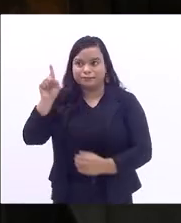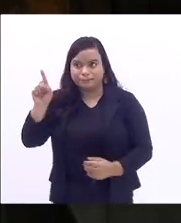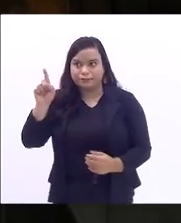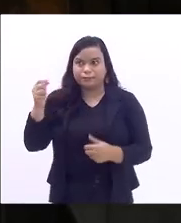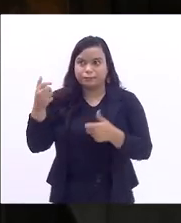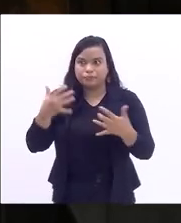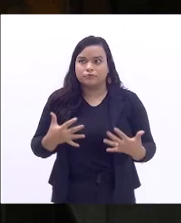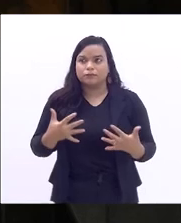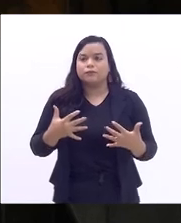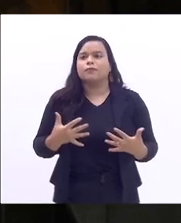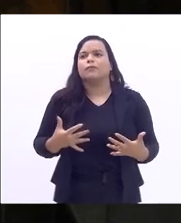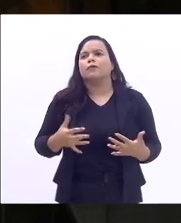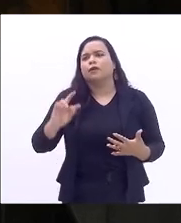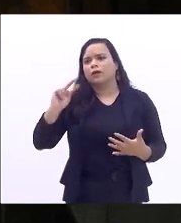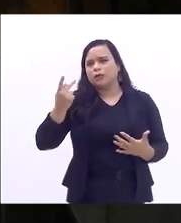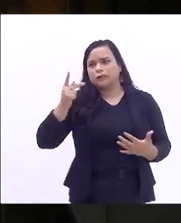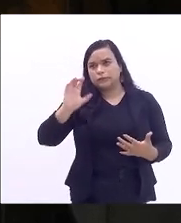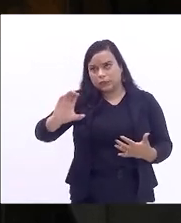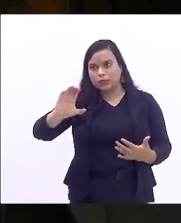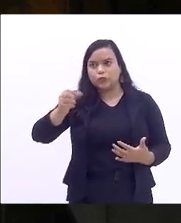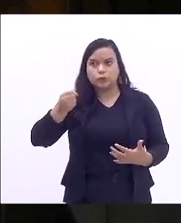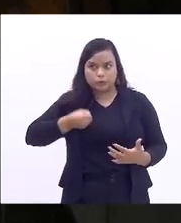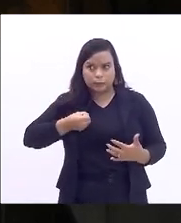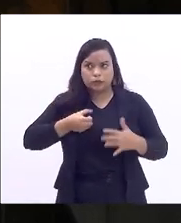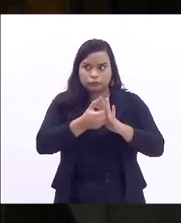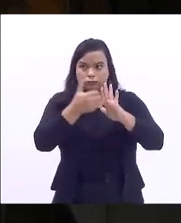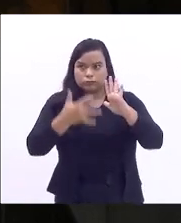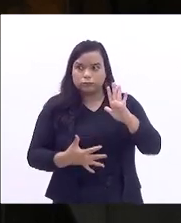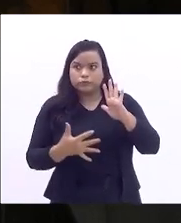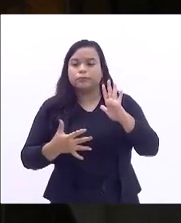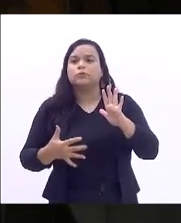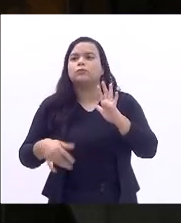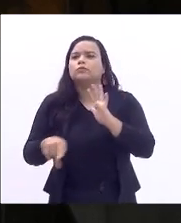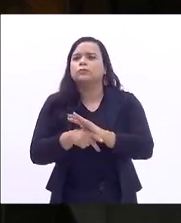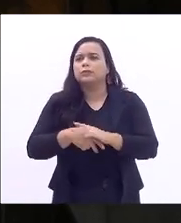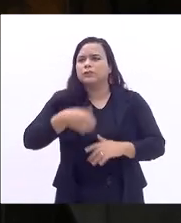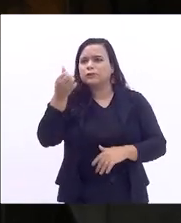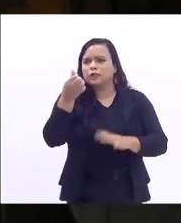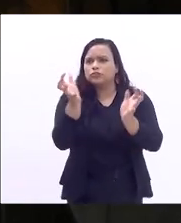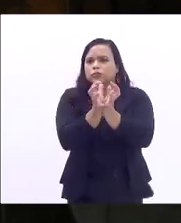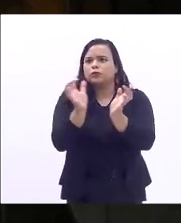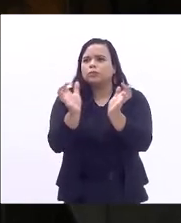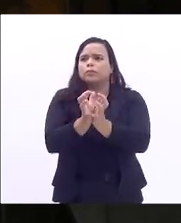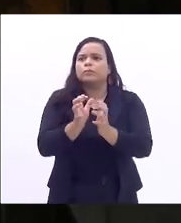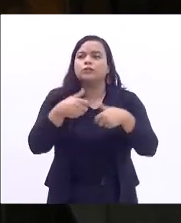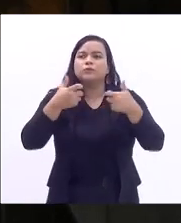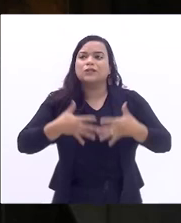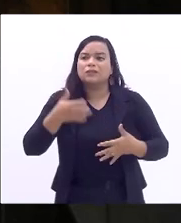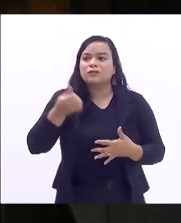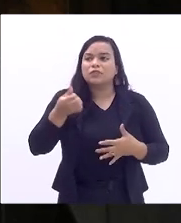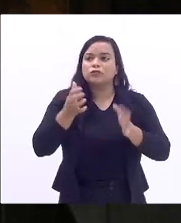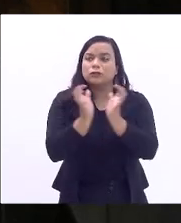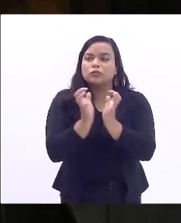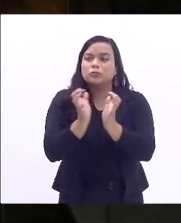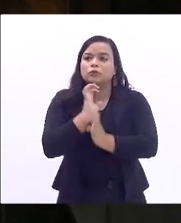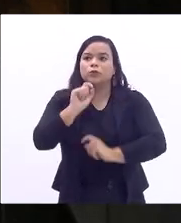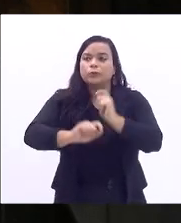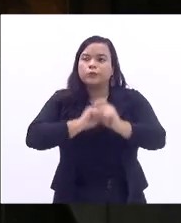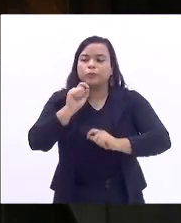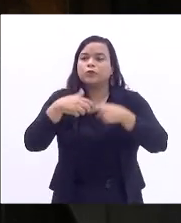o habeas corpus nº tal é da 6ª turma e o que que diz a sexta turma